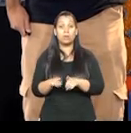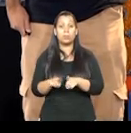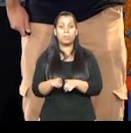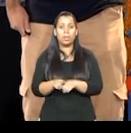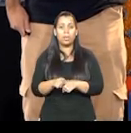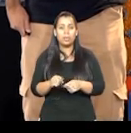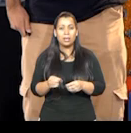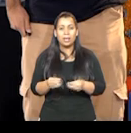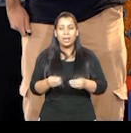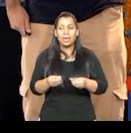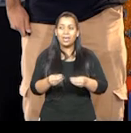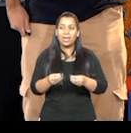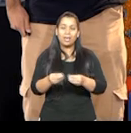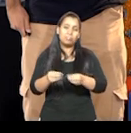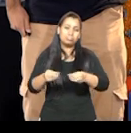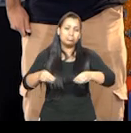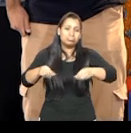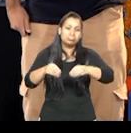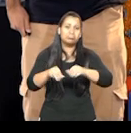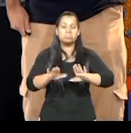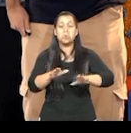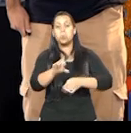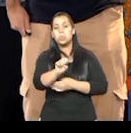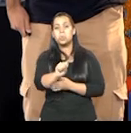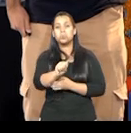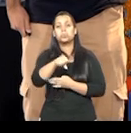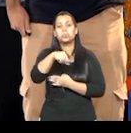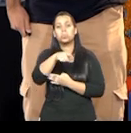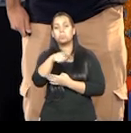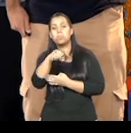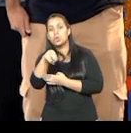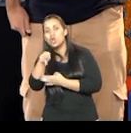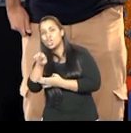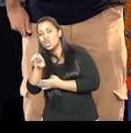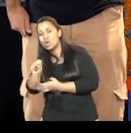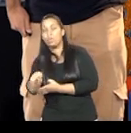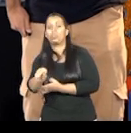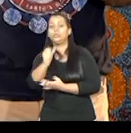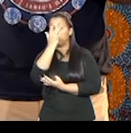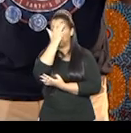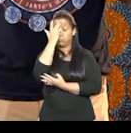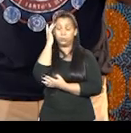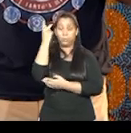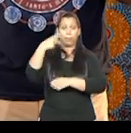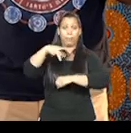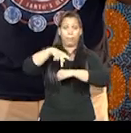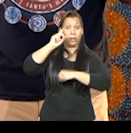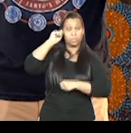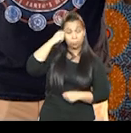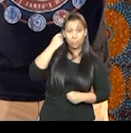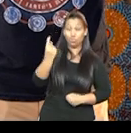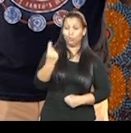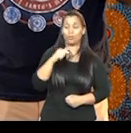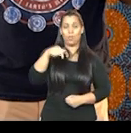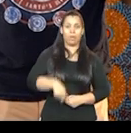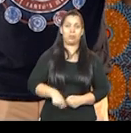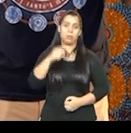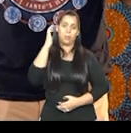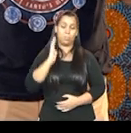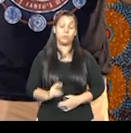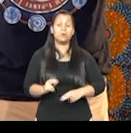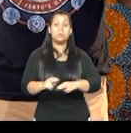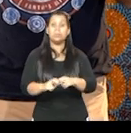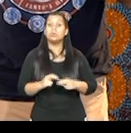mineração. Estima-se que cerca de 8 milhões de africanos chegaram no nosso país. Por isso, temos que